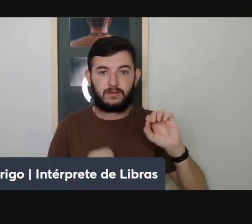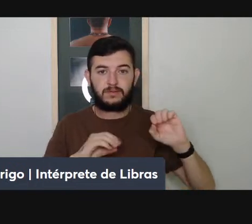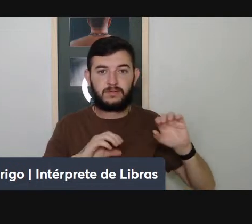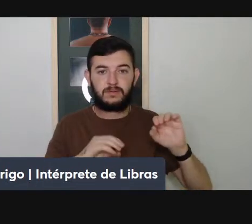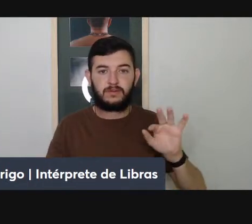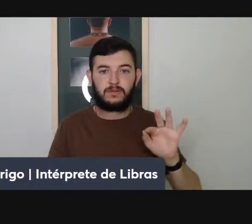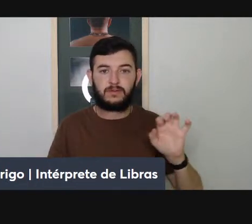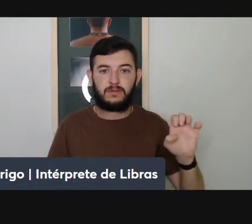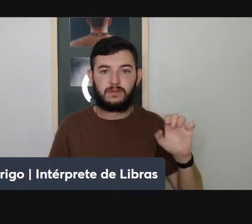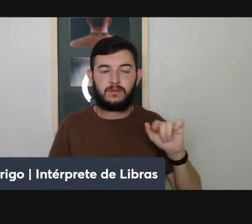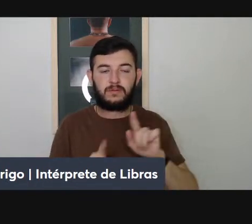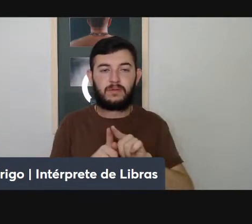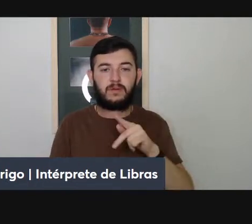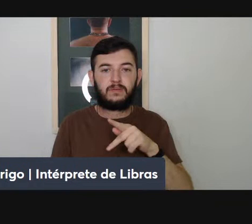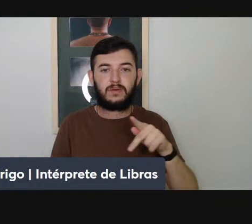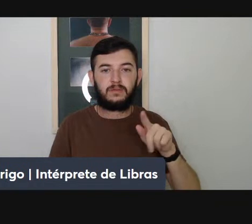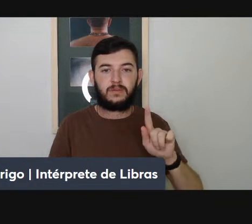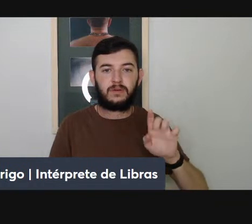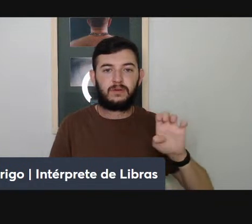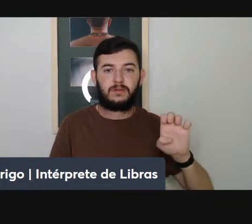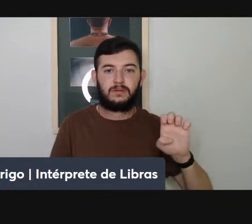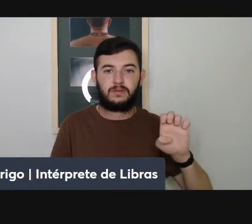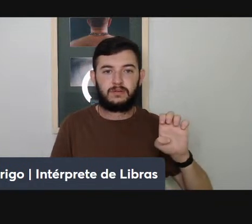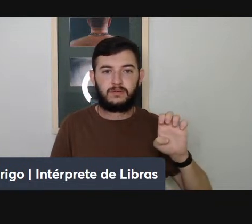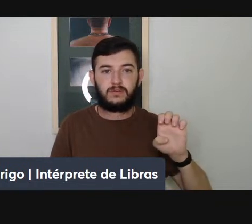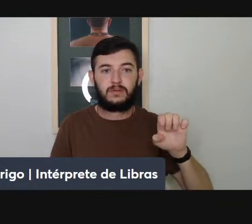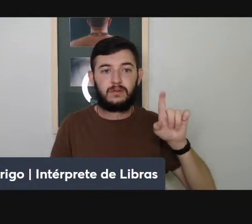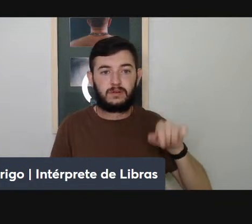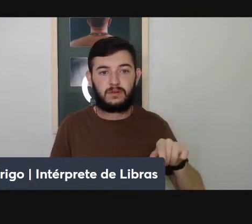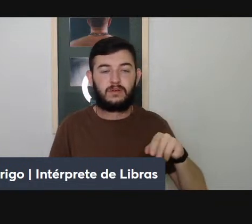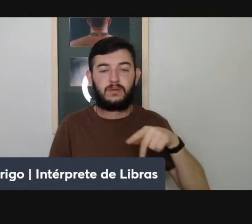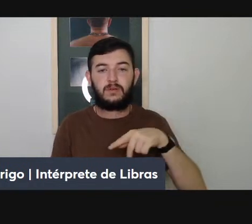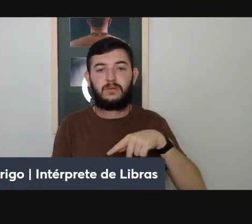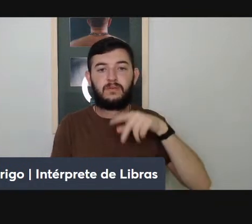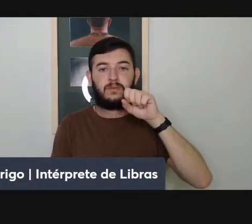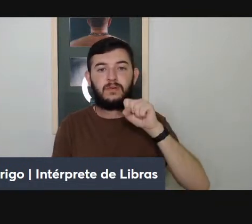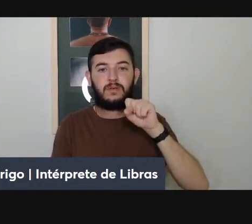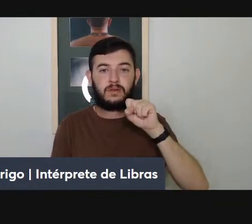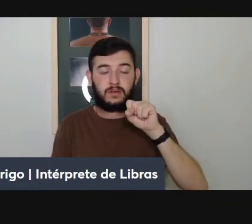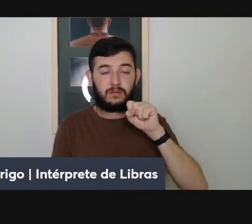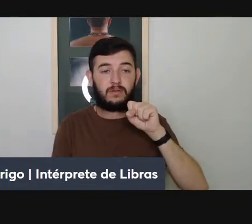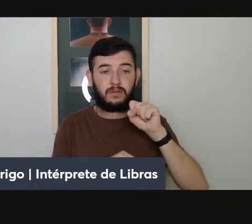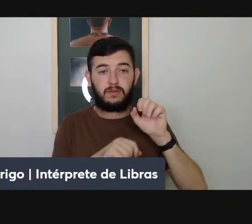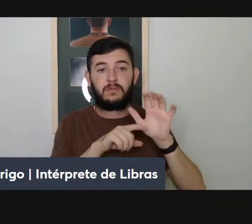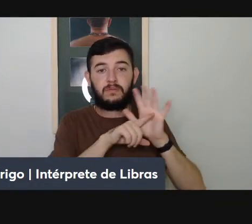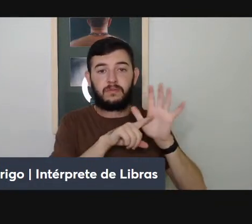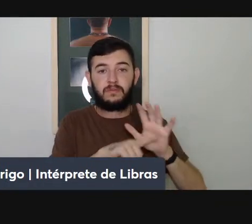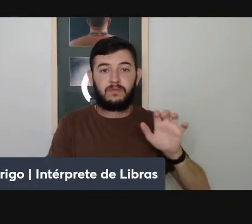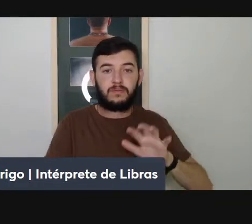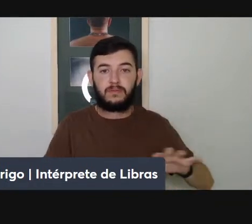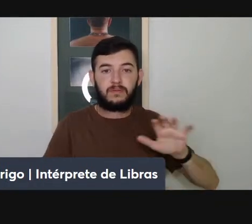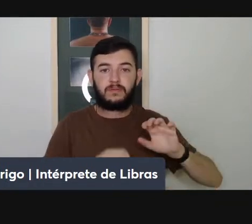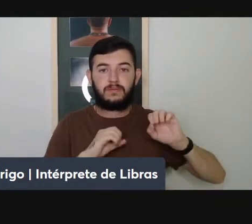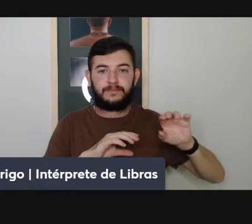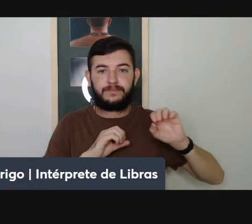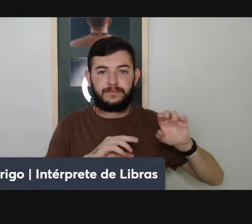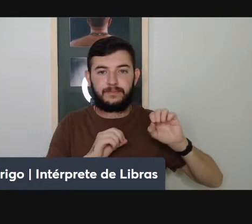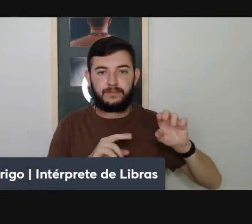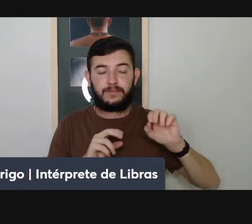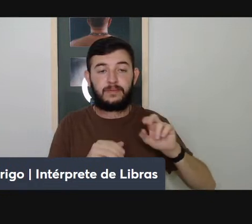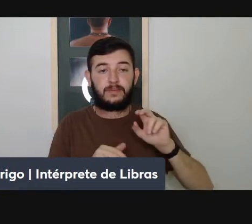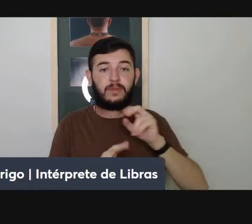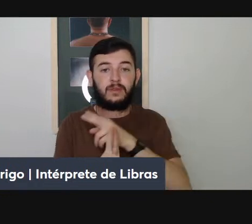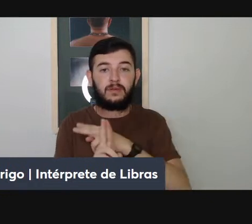nosso PPGE, ao nosso Programa de Pós-Graduação, à nossa Universidade de Brasília, à